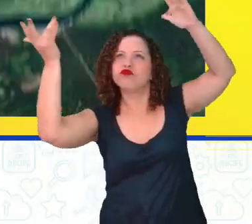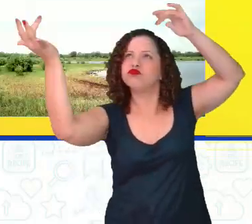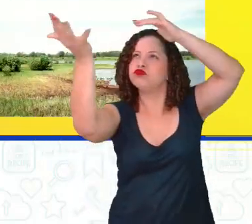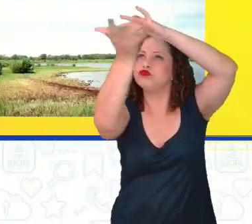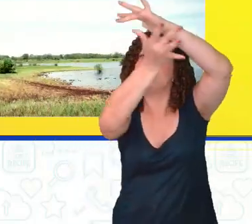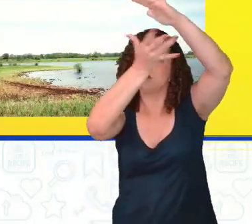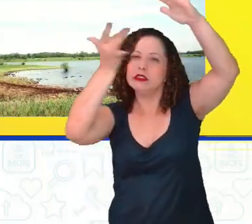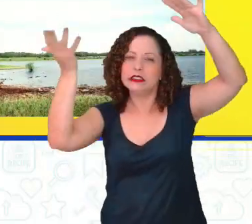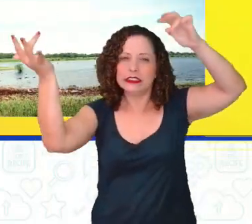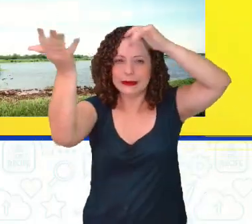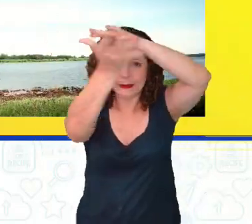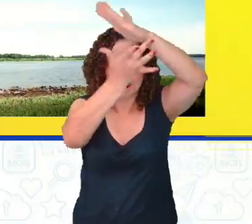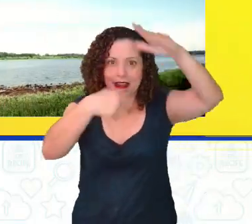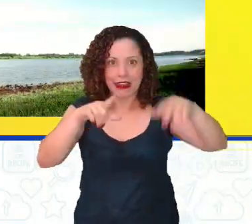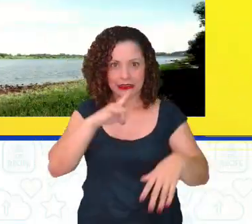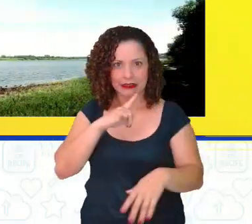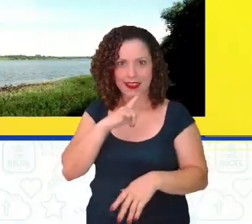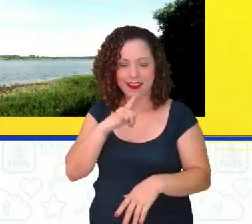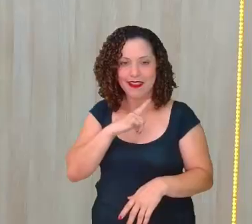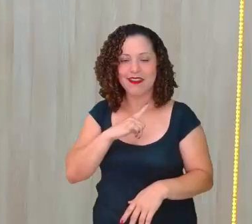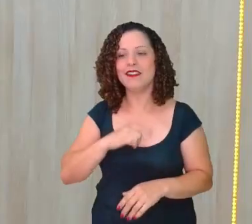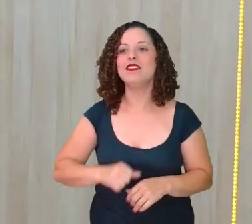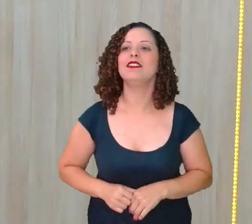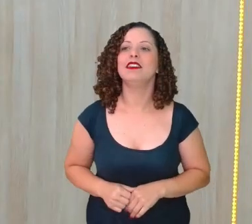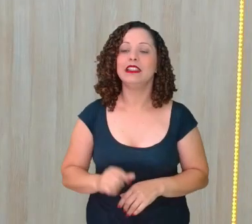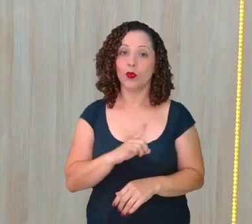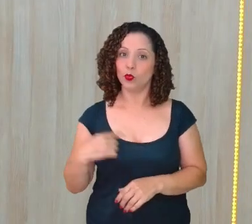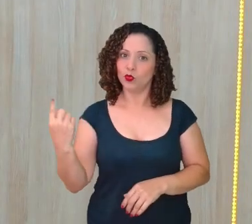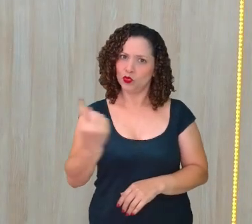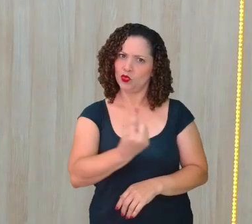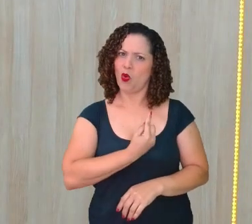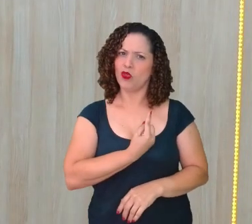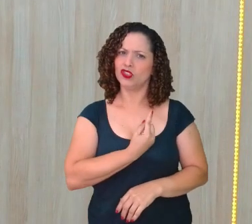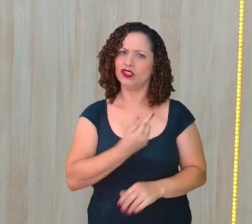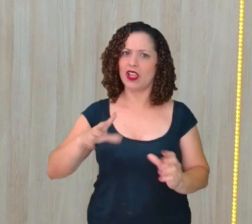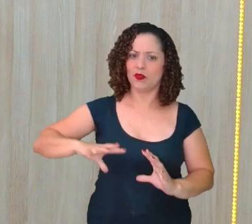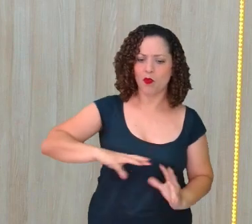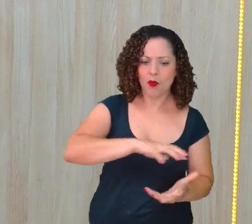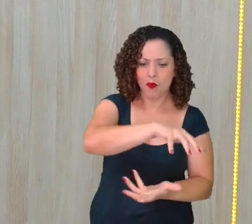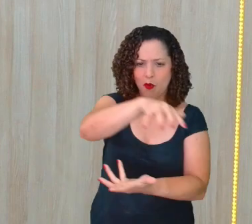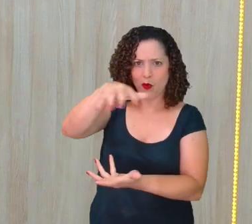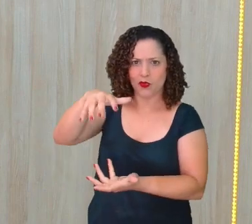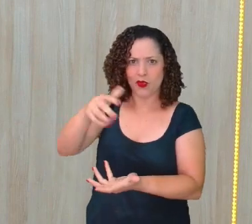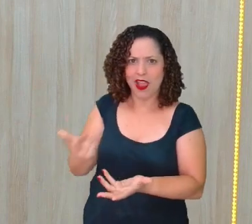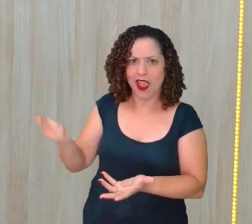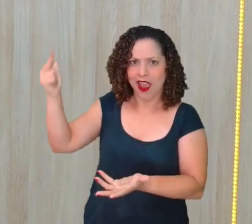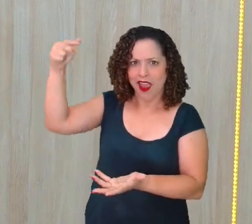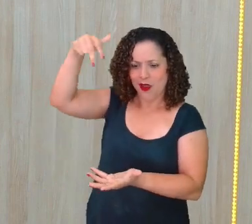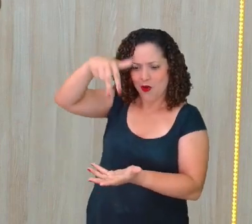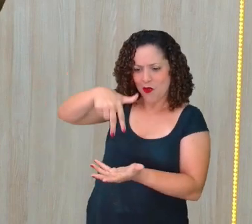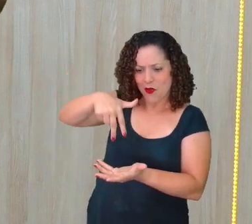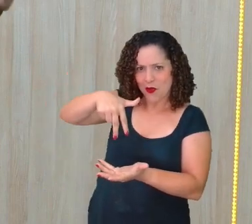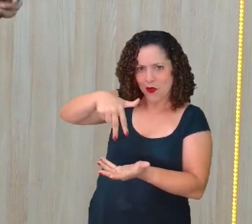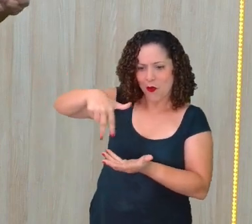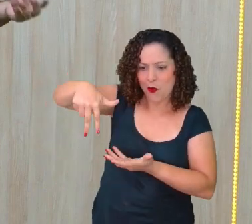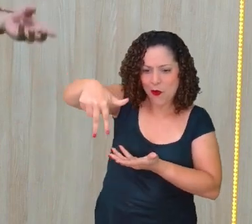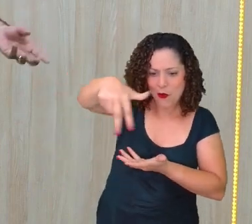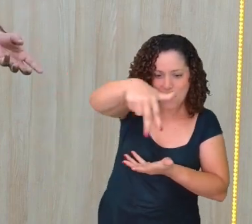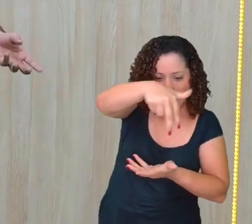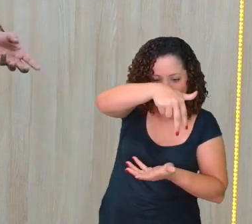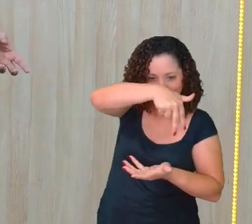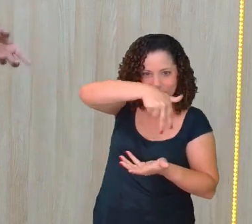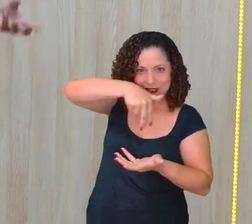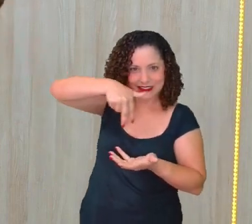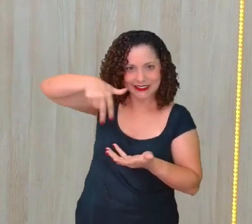formando no espaço. Então, ou seja, a gente está inserido em diferentes